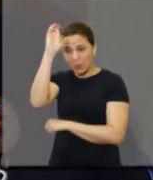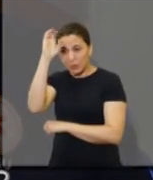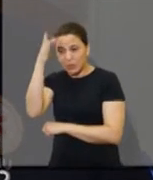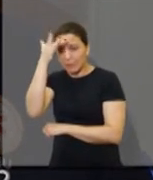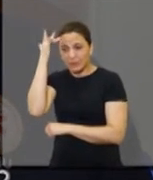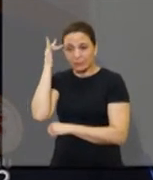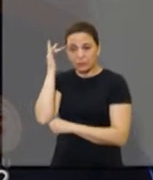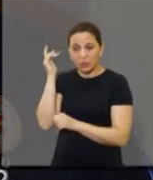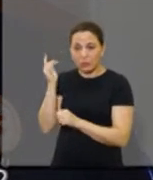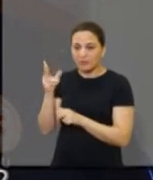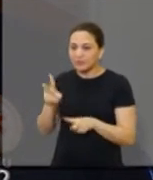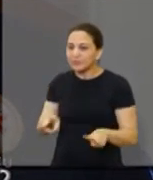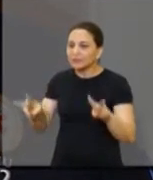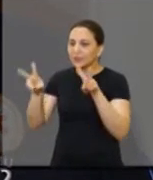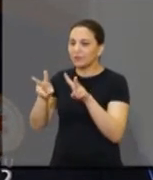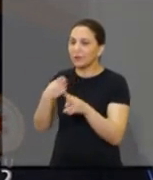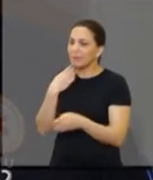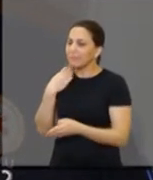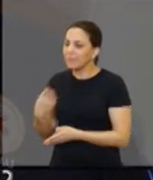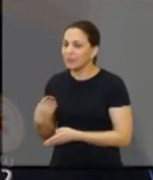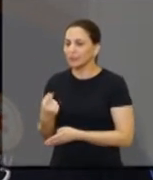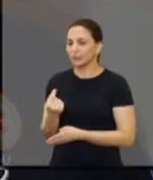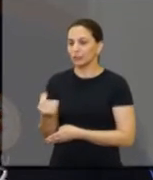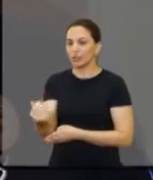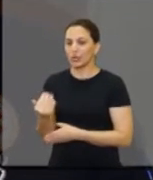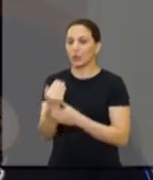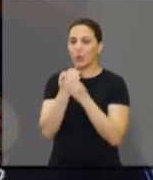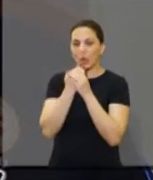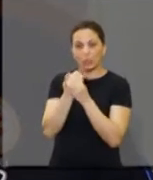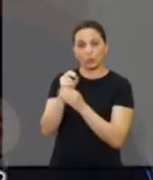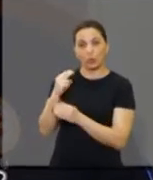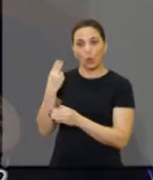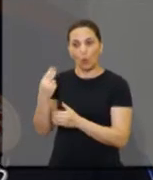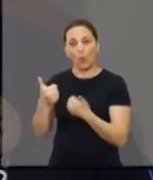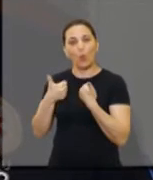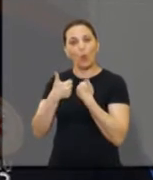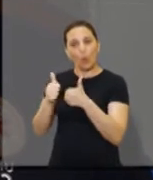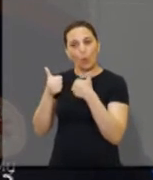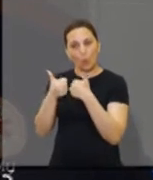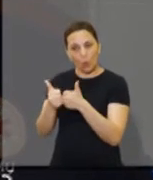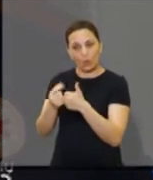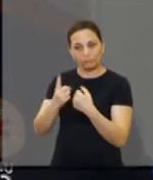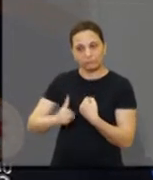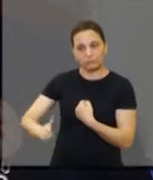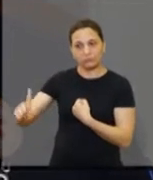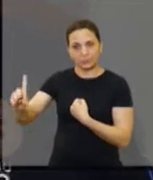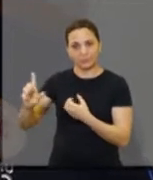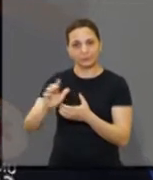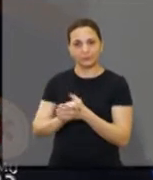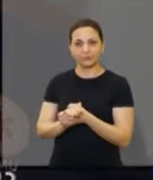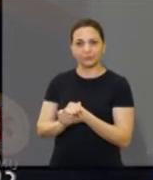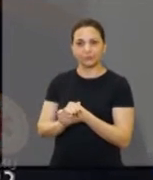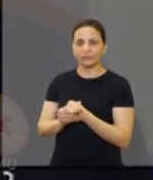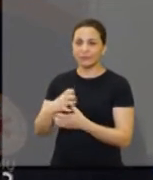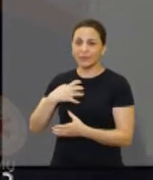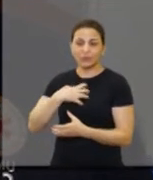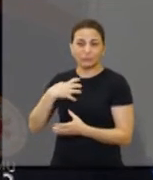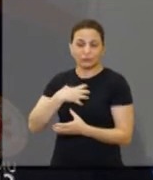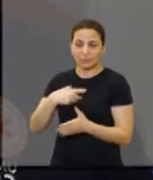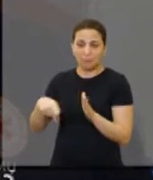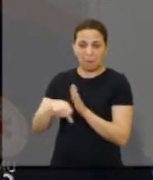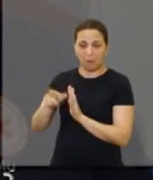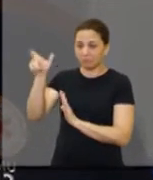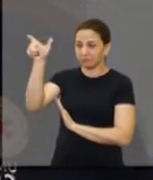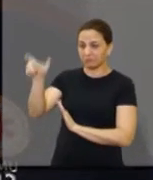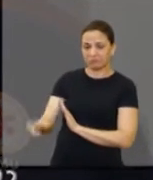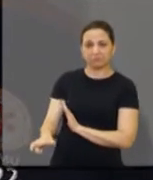ela tão próximo e tão próxima dela ela pede dinheiro ou para lanche o dinheiro do ônibus para se locomover no local é uma forma que ela